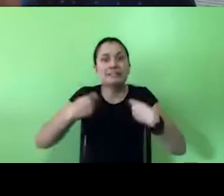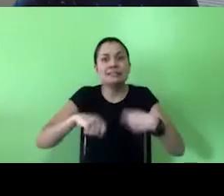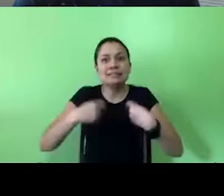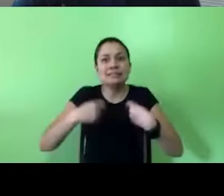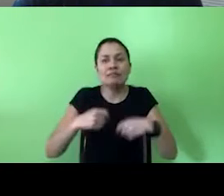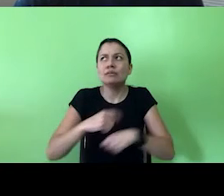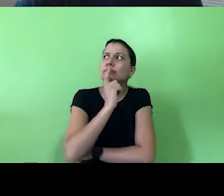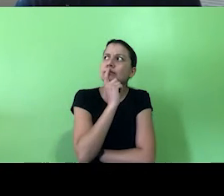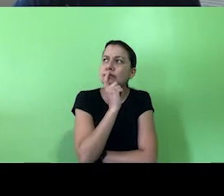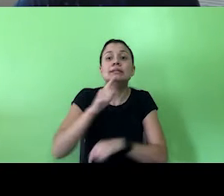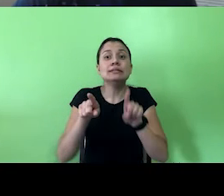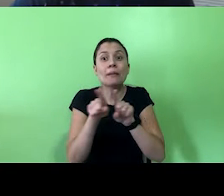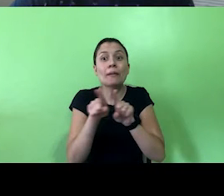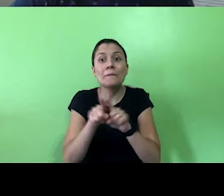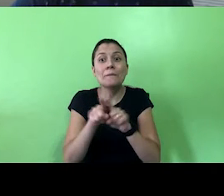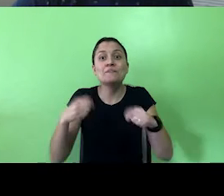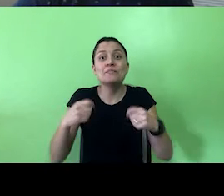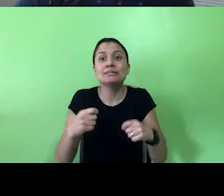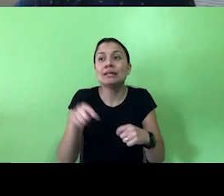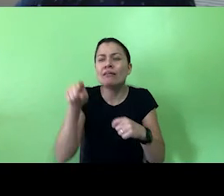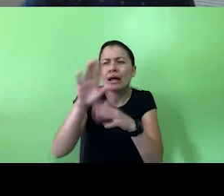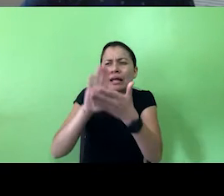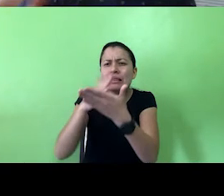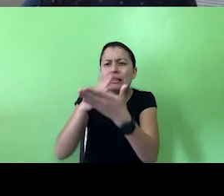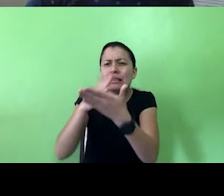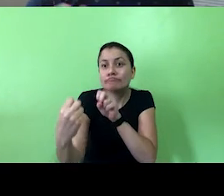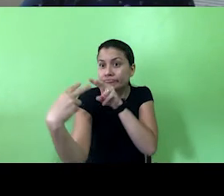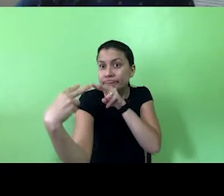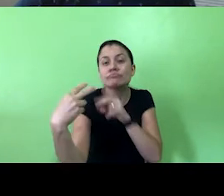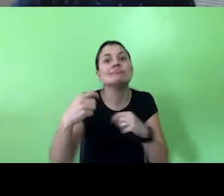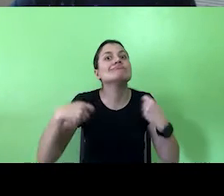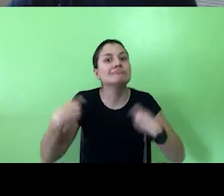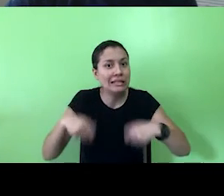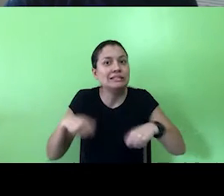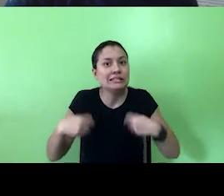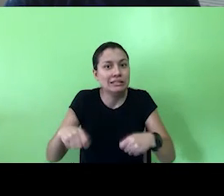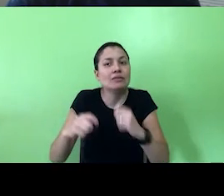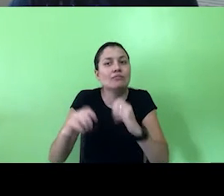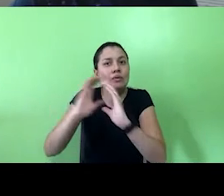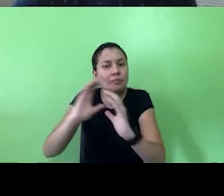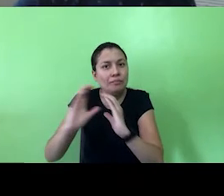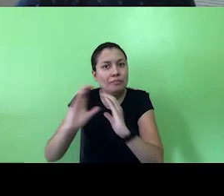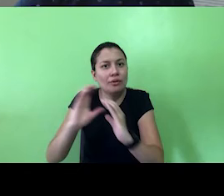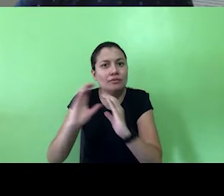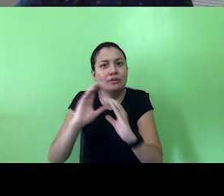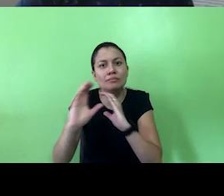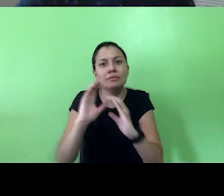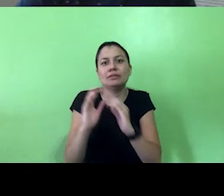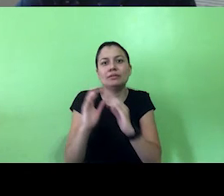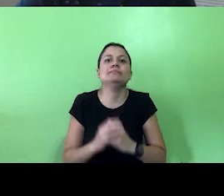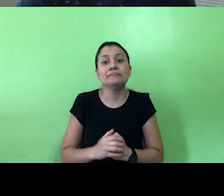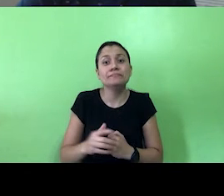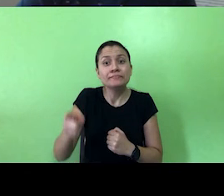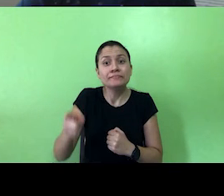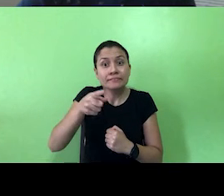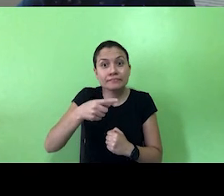isso, também ter o contato visual com os intérpretes, né? Porque a gente precisava estabelecer a comunicação com o público. E isso nos ocupou muito boa parte